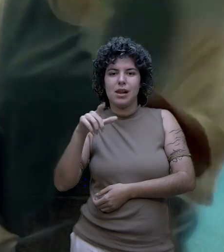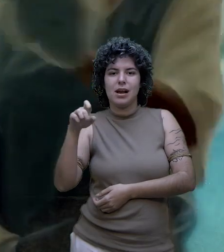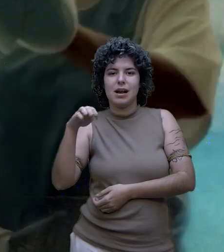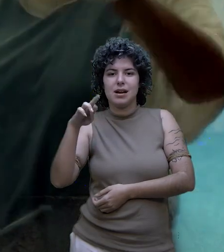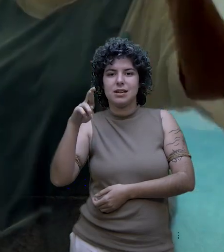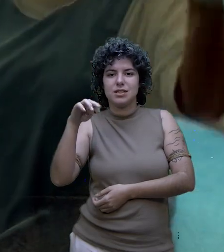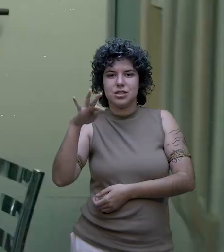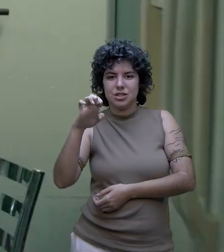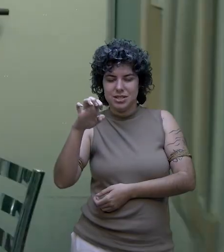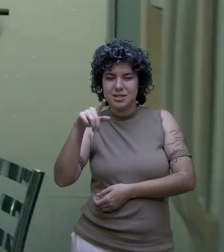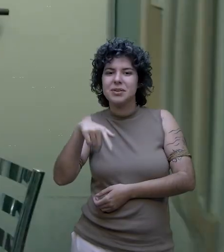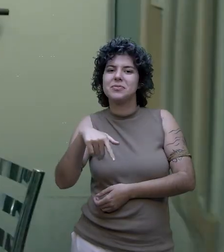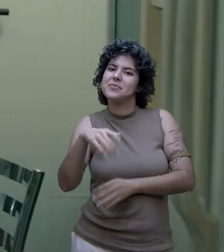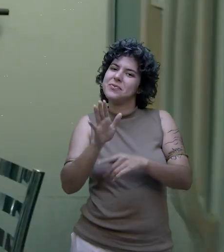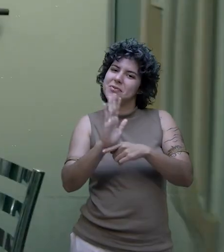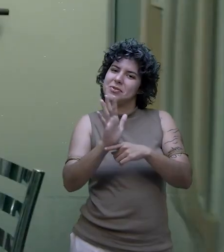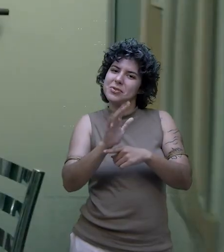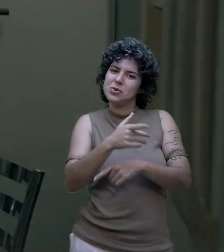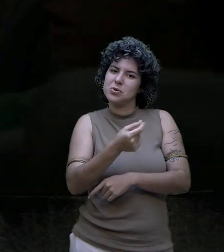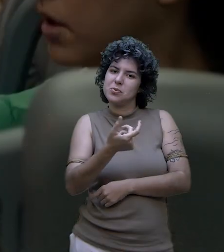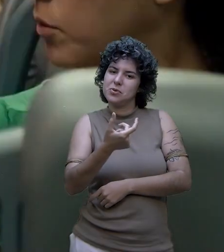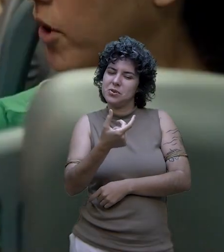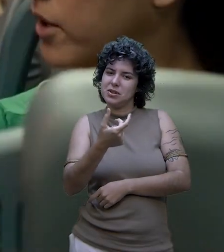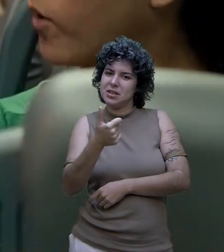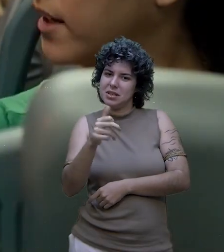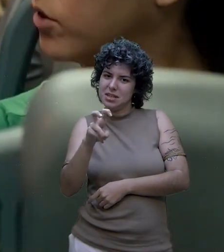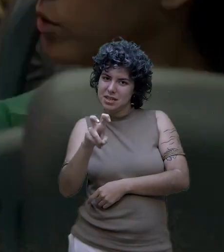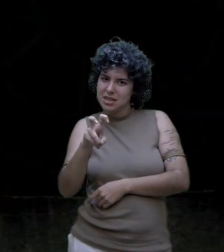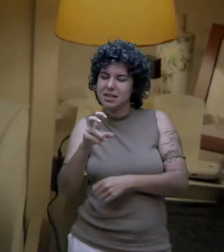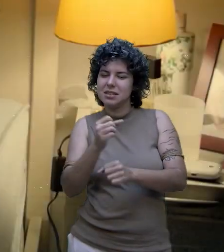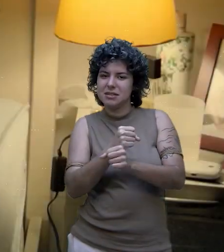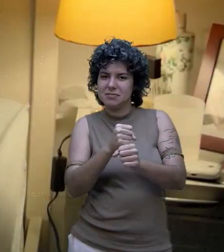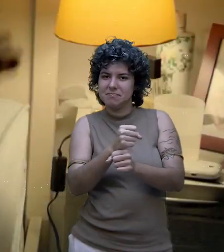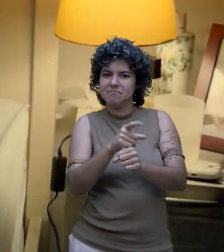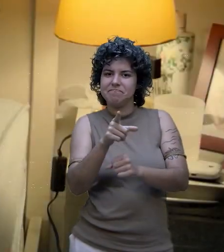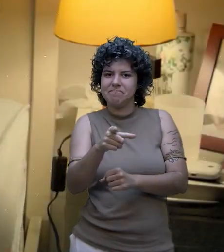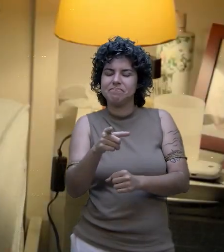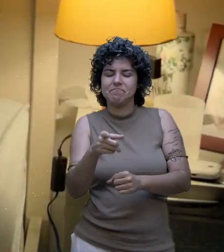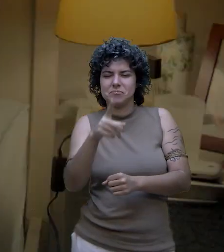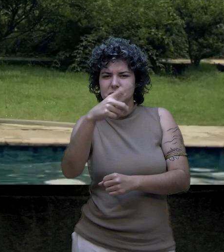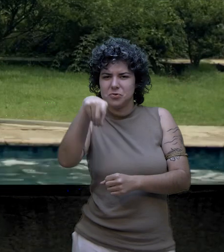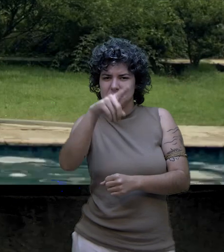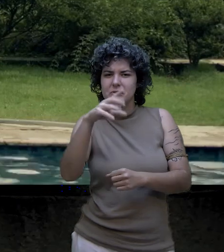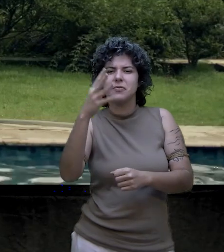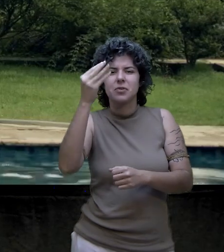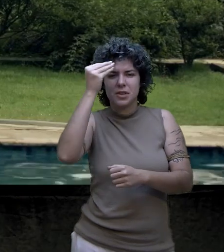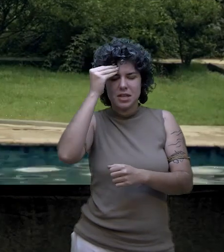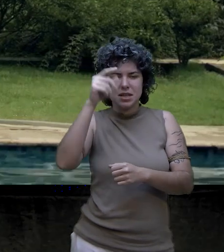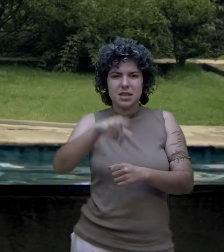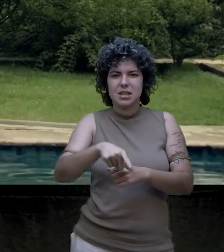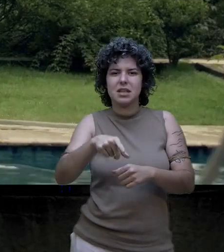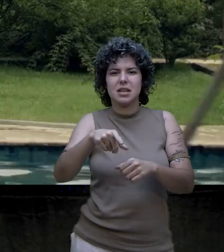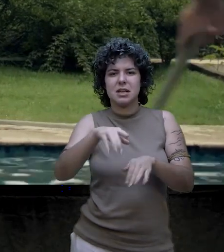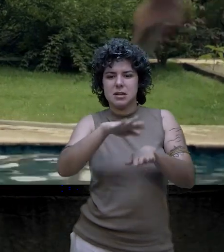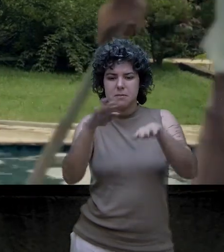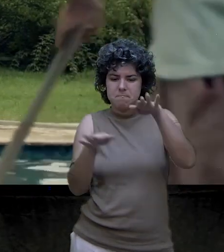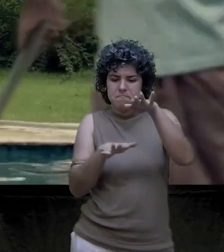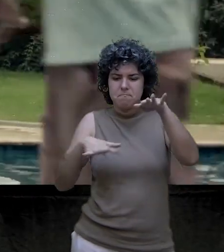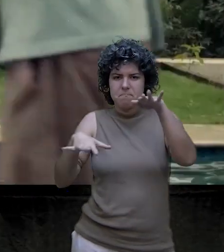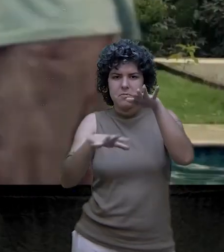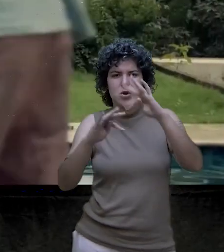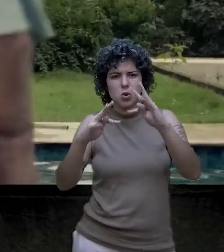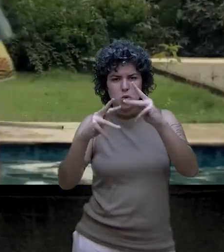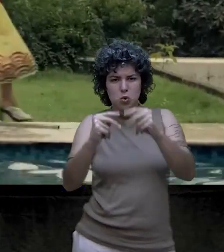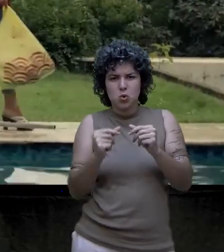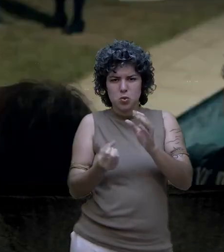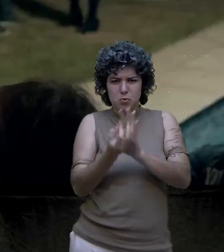é obrigatório para entender que, se a classe operária tudo produz, a ela tudo pertence. Val, interpretada